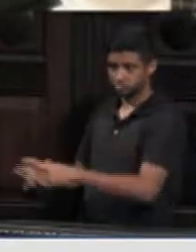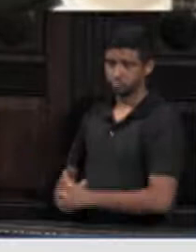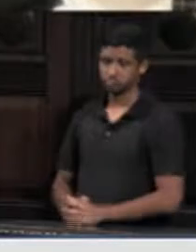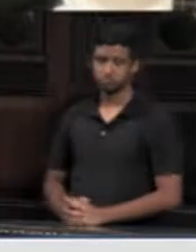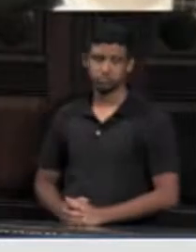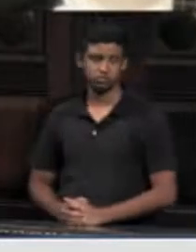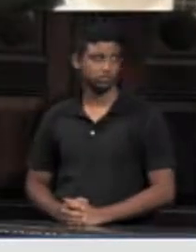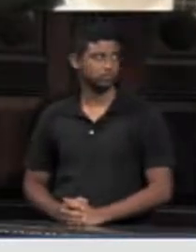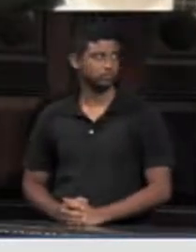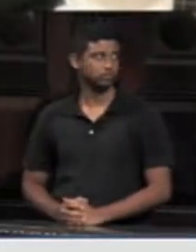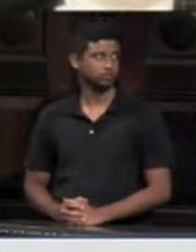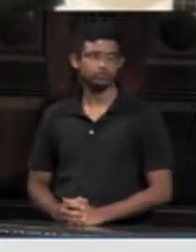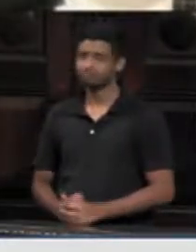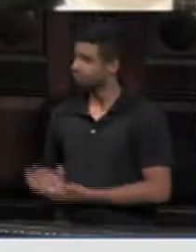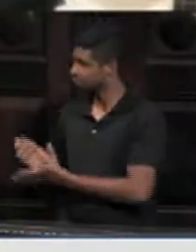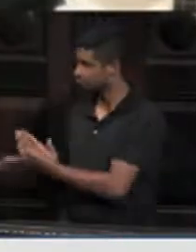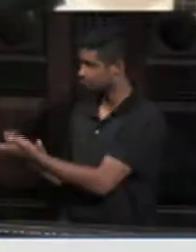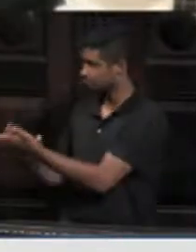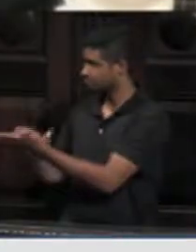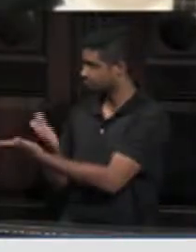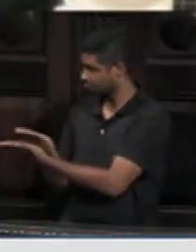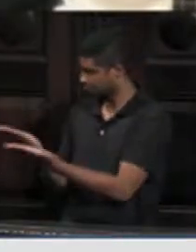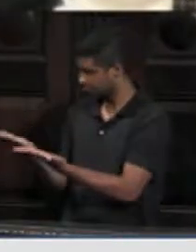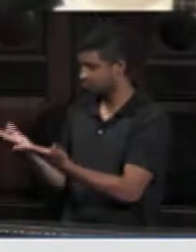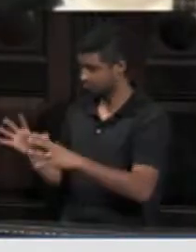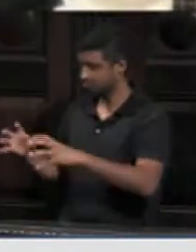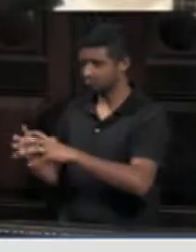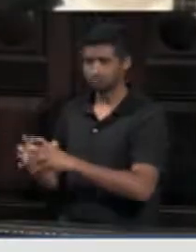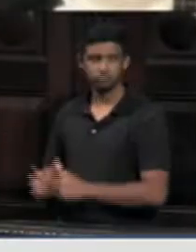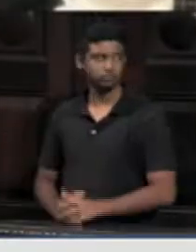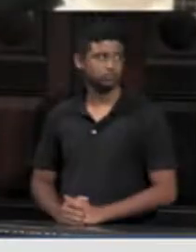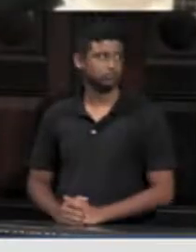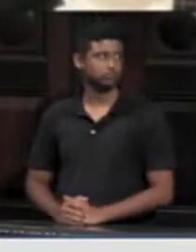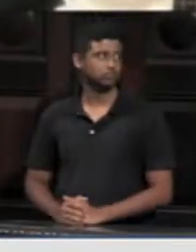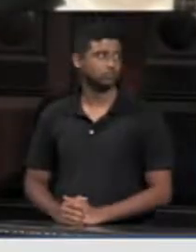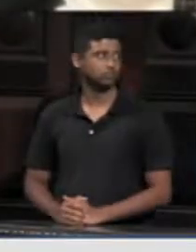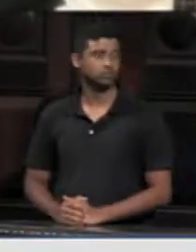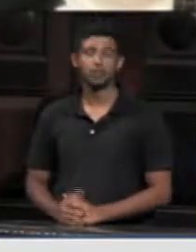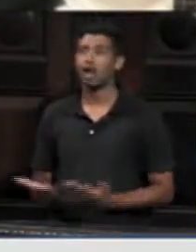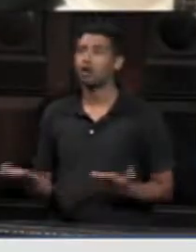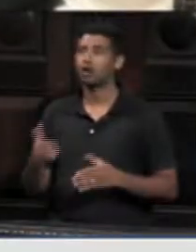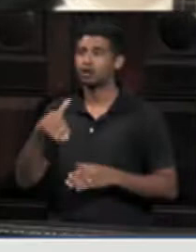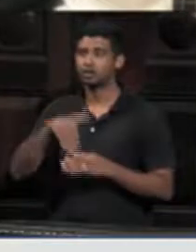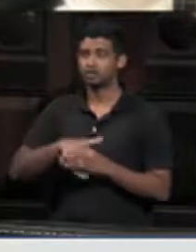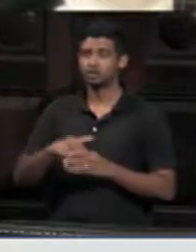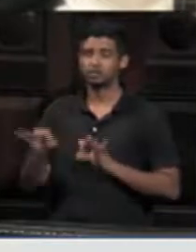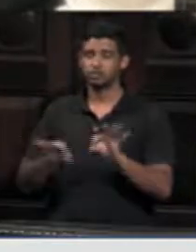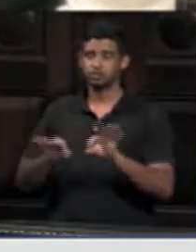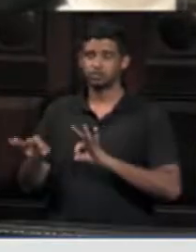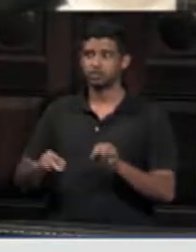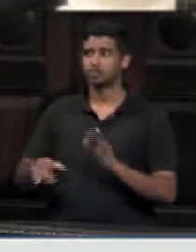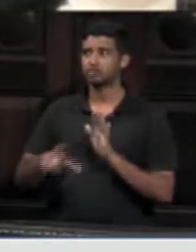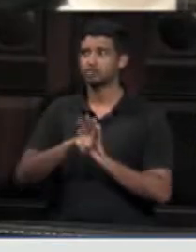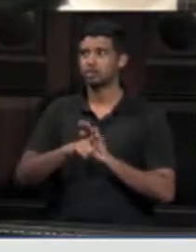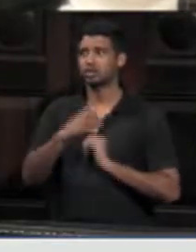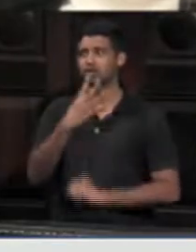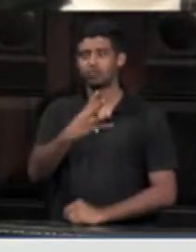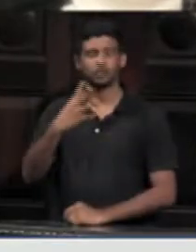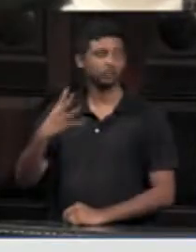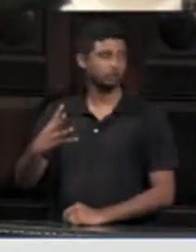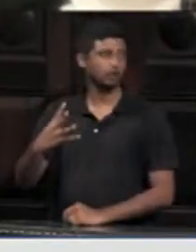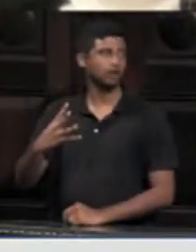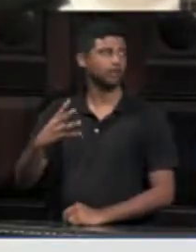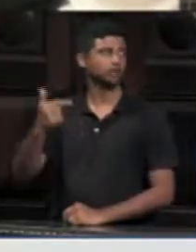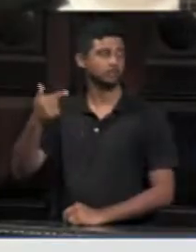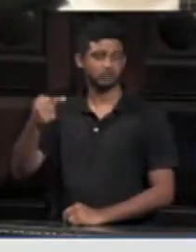Vicente Loureiro aí, toda a equipe aí, parabéns. Em regime de urgência, em votação, em discussão única, projeto de lei 4487/2018,